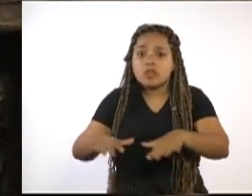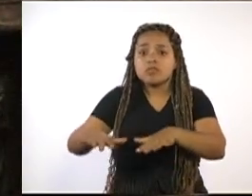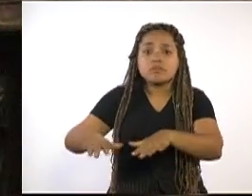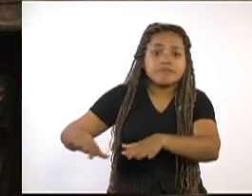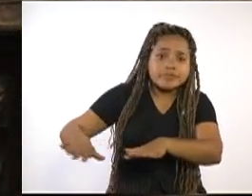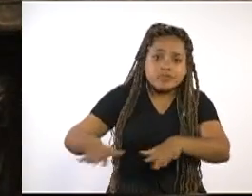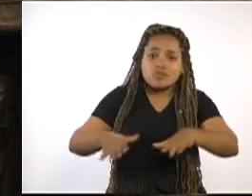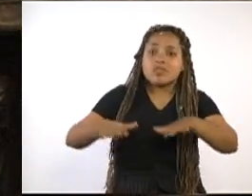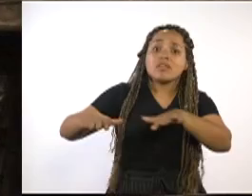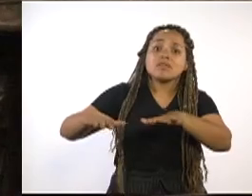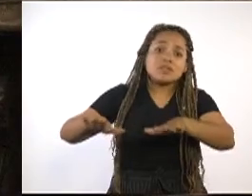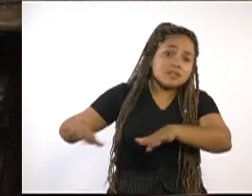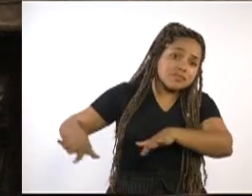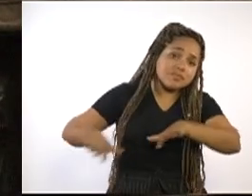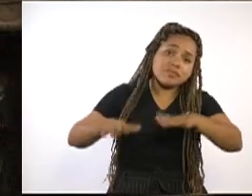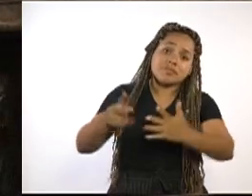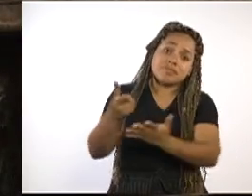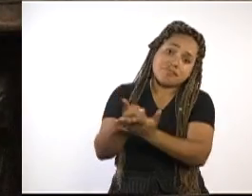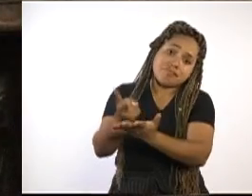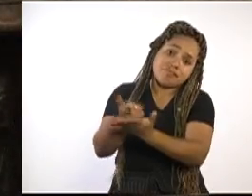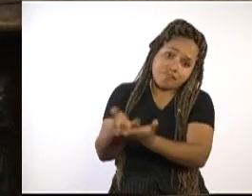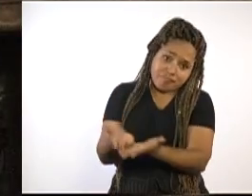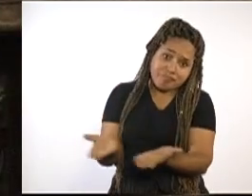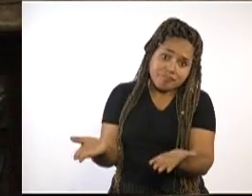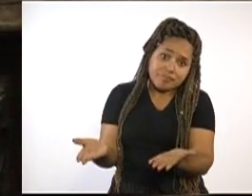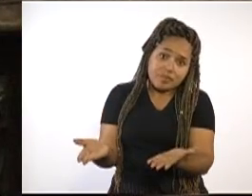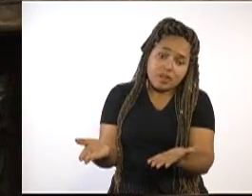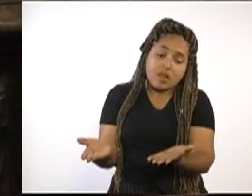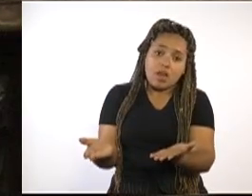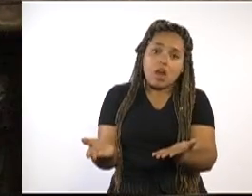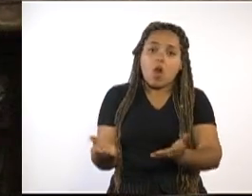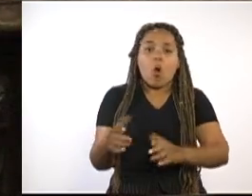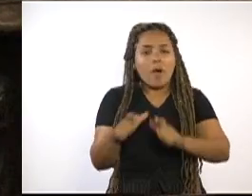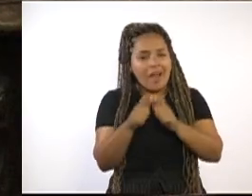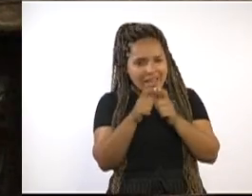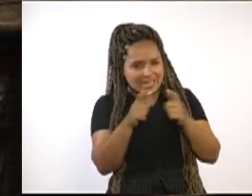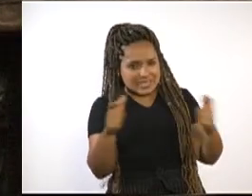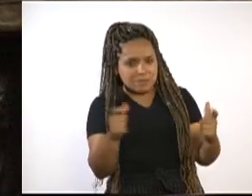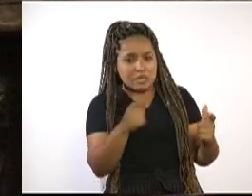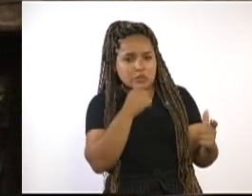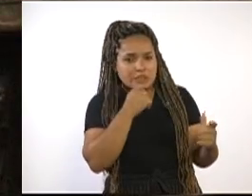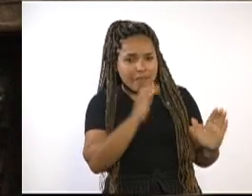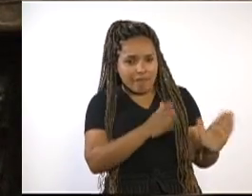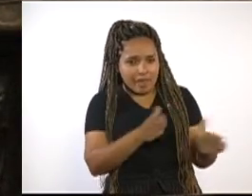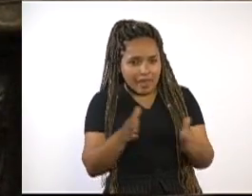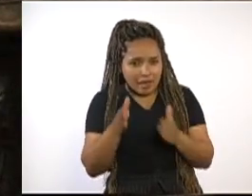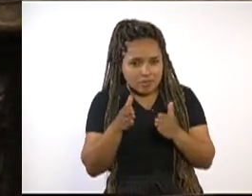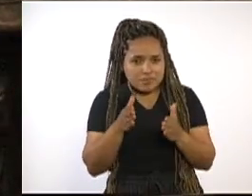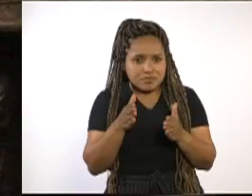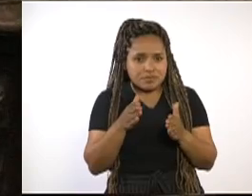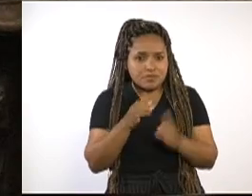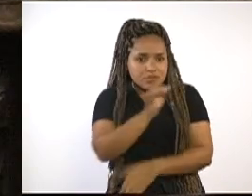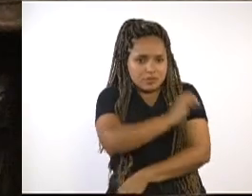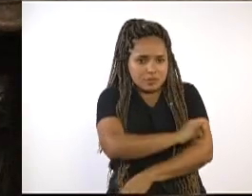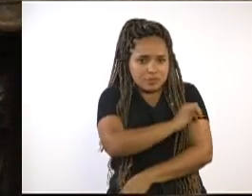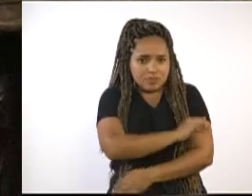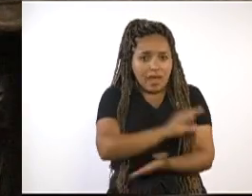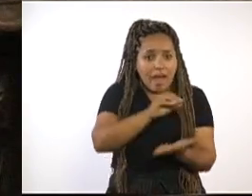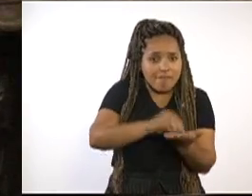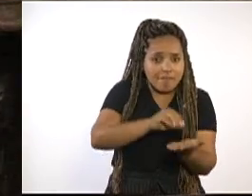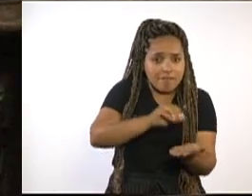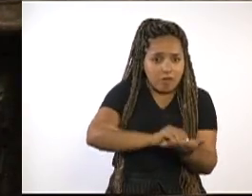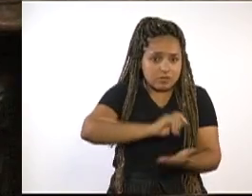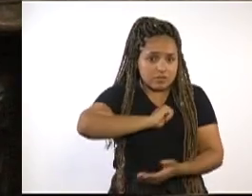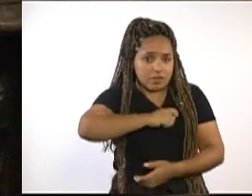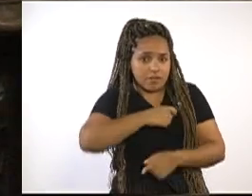O crescimento desordenado do Rio de Janeiro em épocas anteriores, a falta de